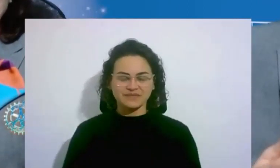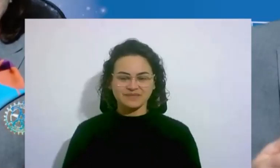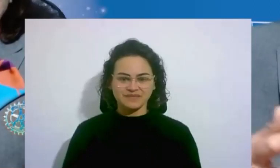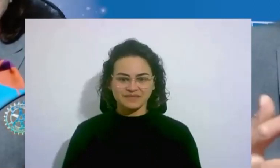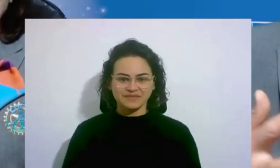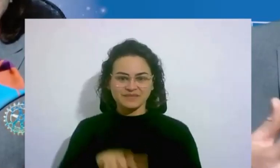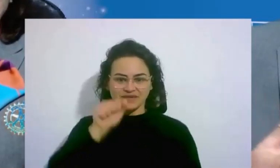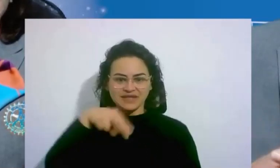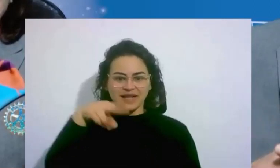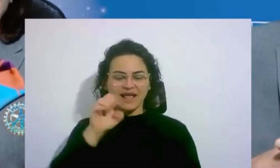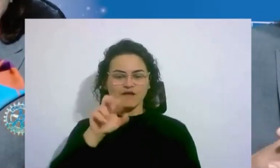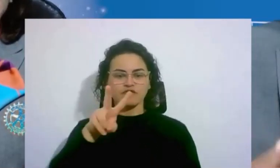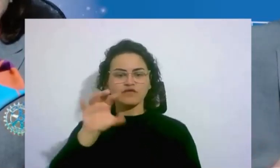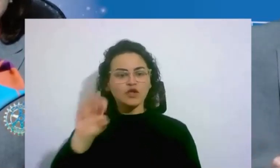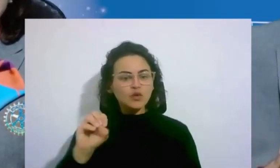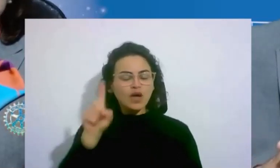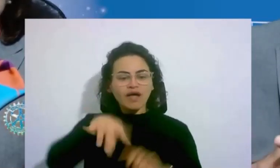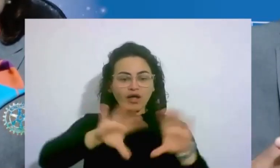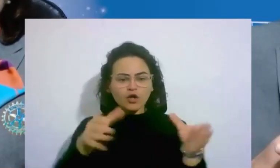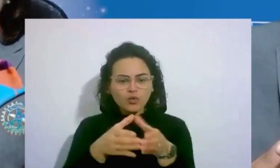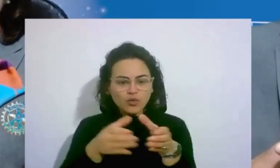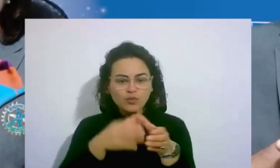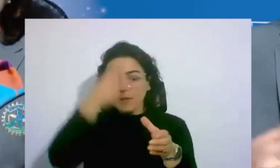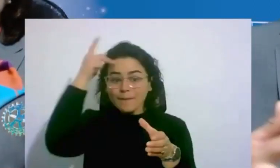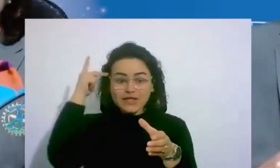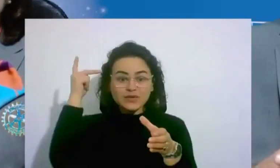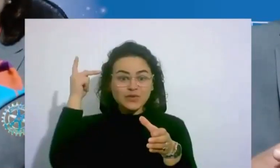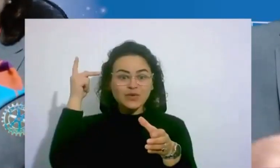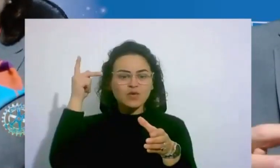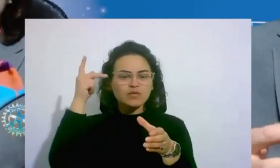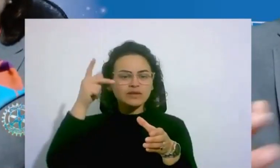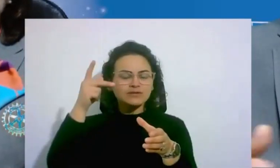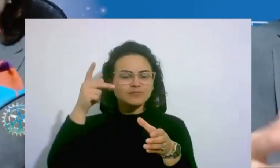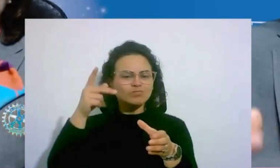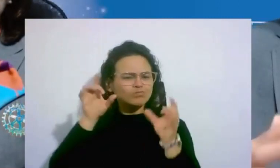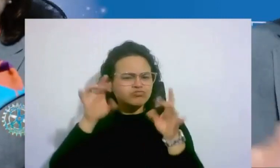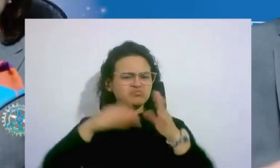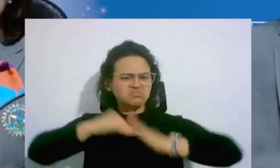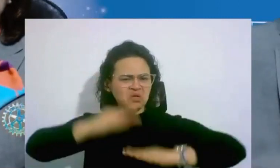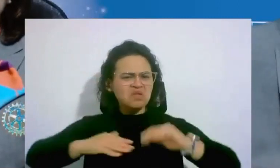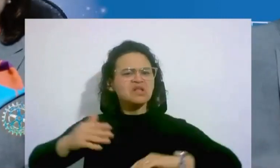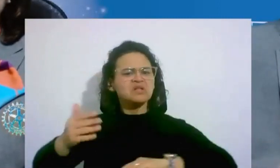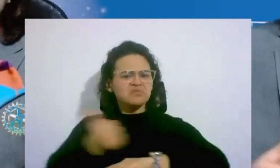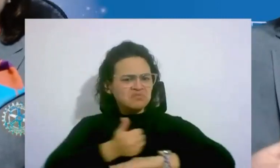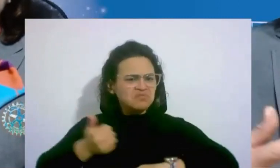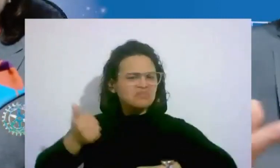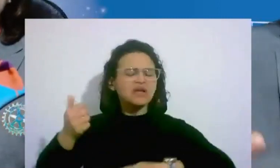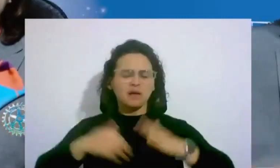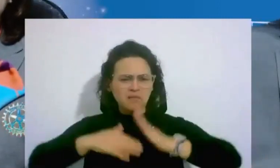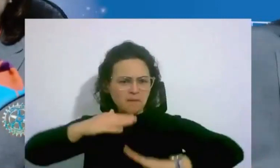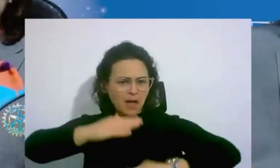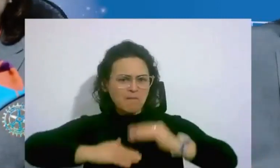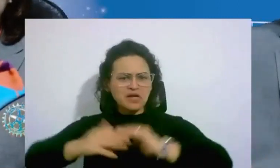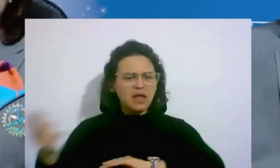esse grupo de pessoas competentes e de grandes conhecimentos para trazer